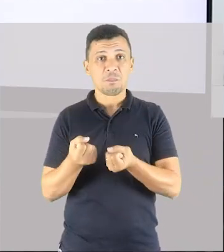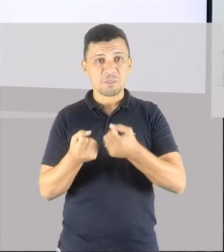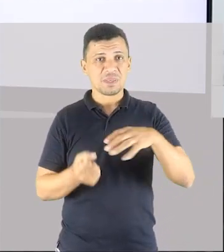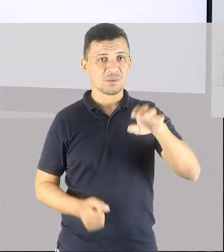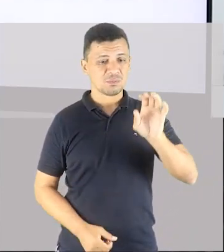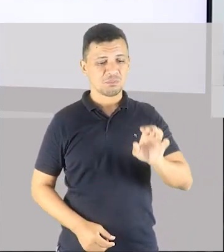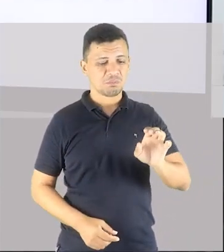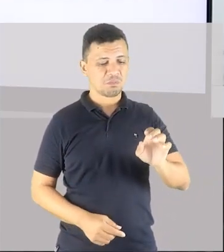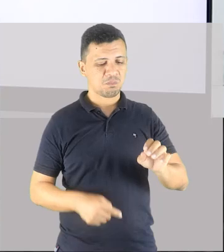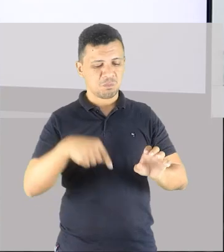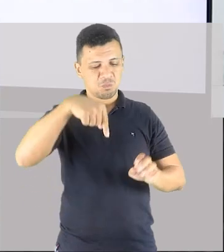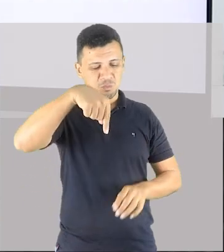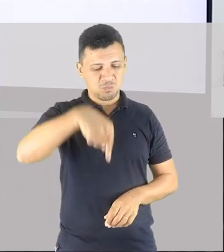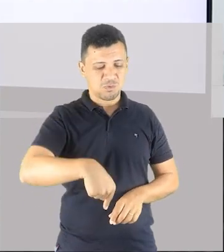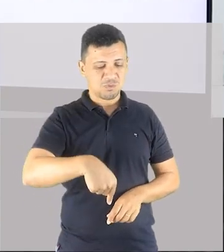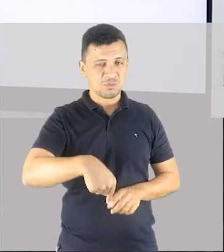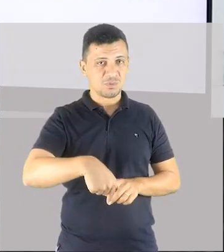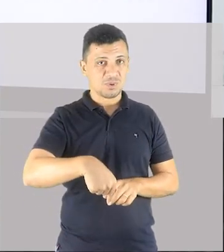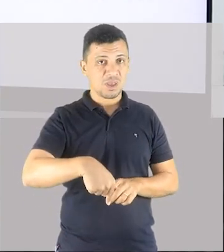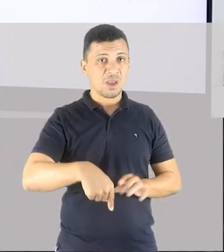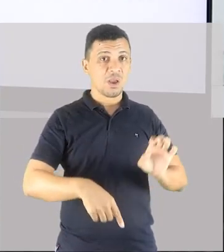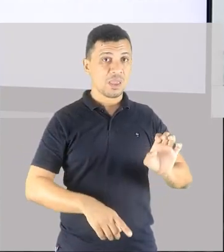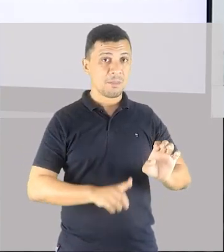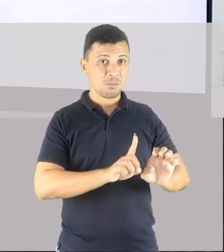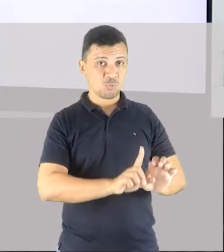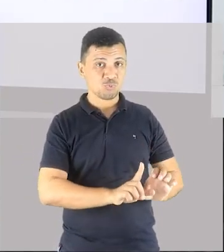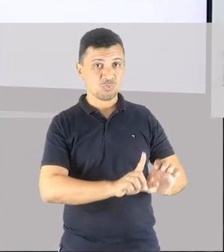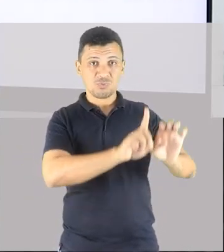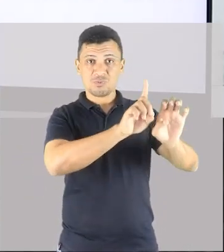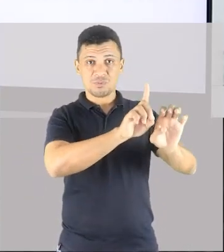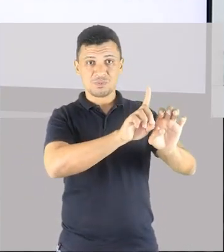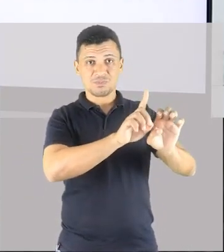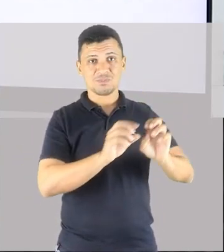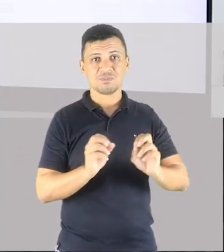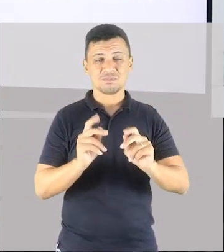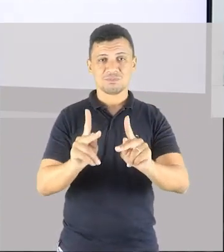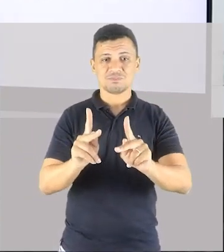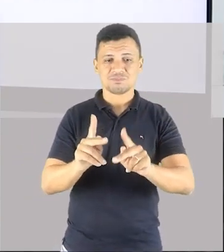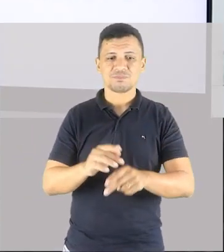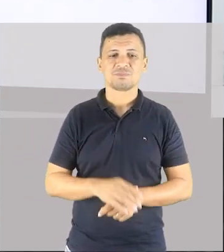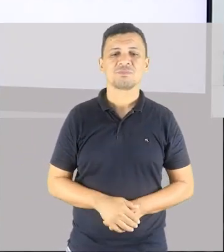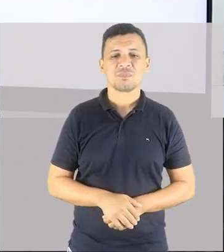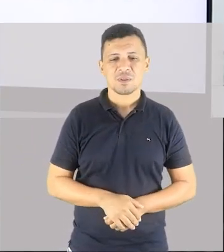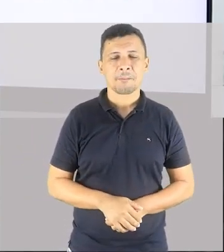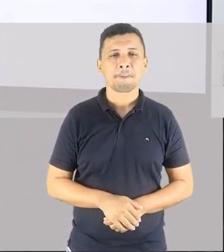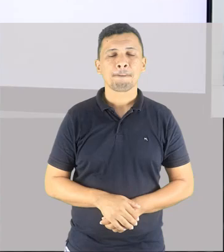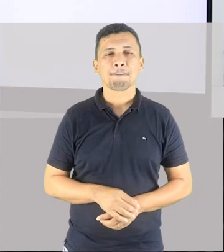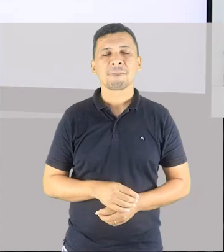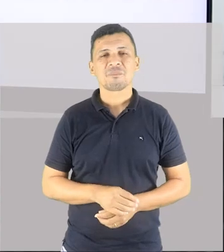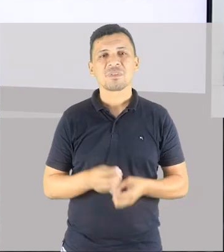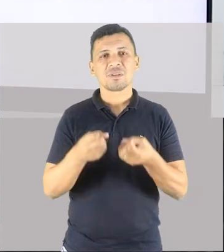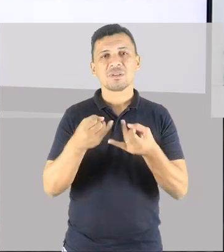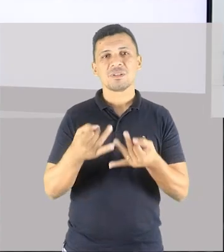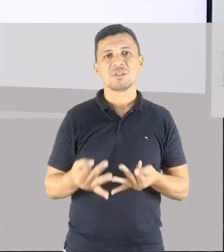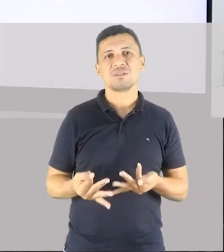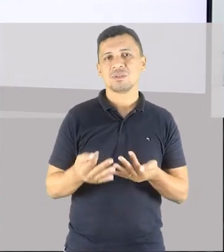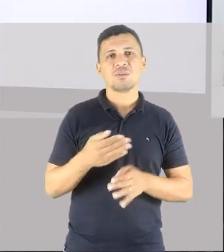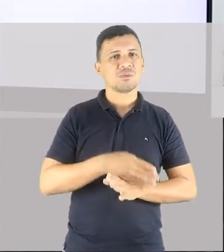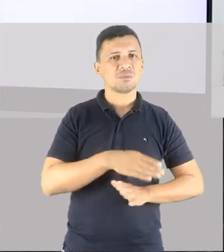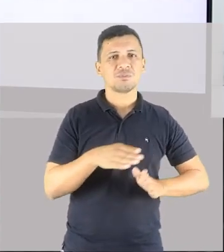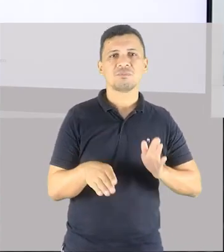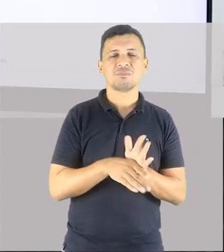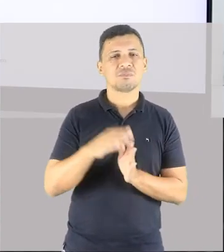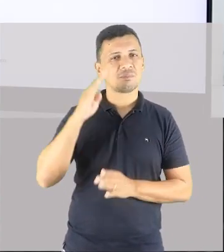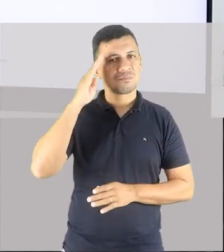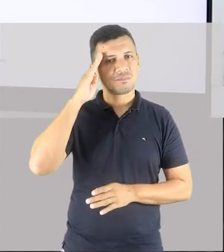baixo, o empuxo ele é contrário, é de baixo para cima, tá? Conforme aborda o enunciado geral do princípio